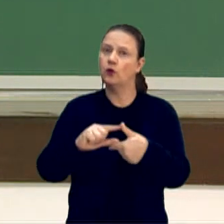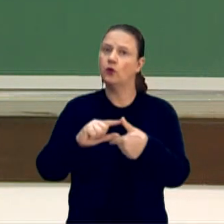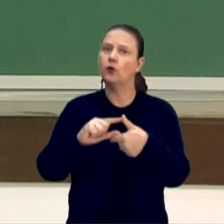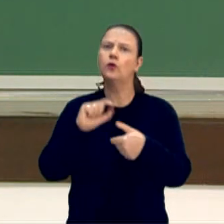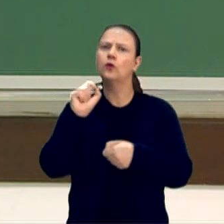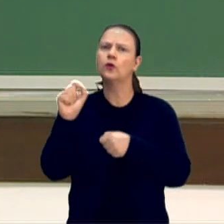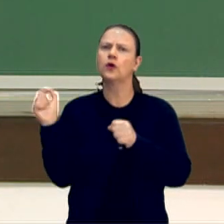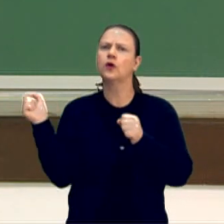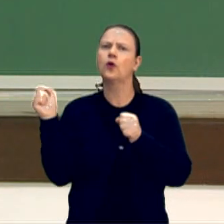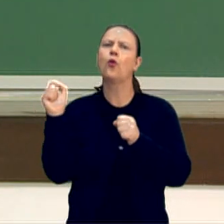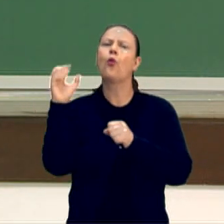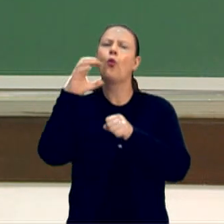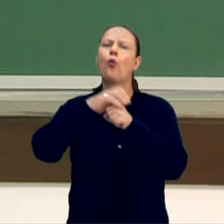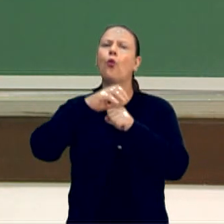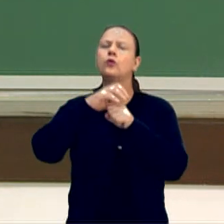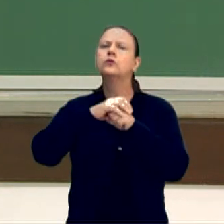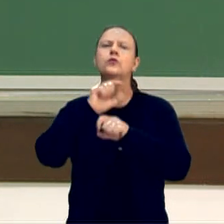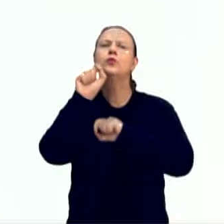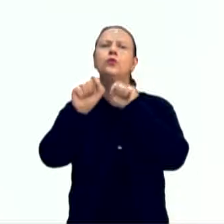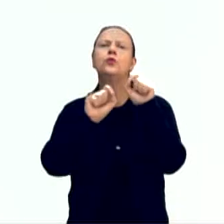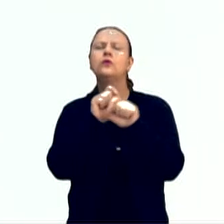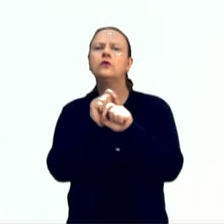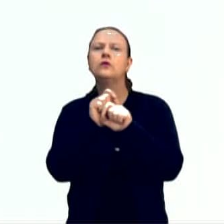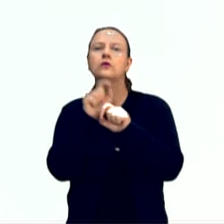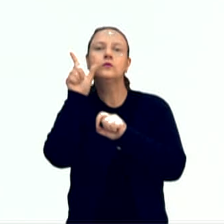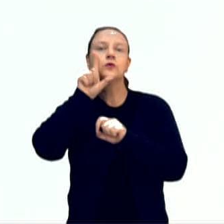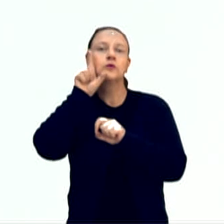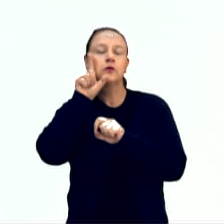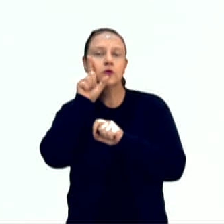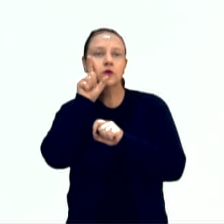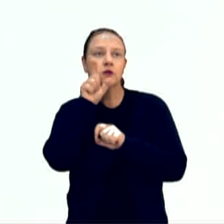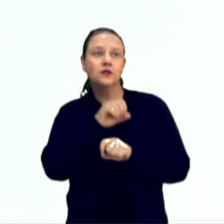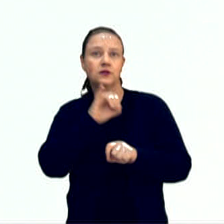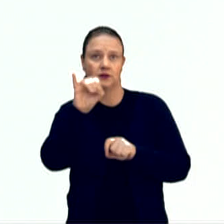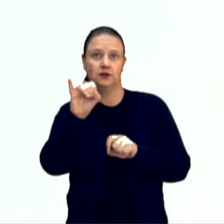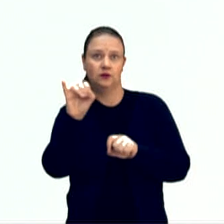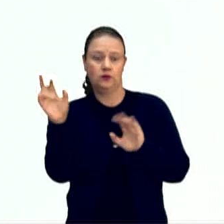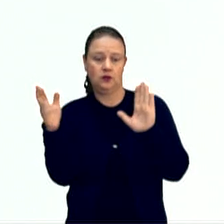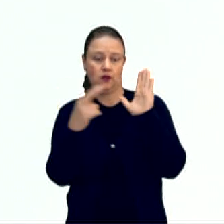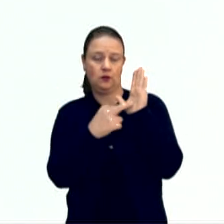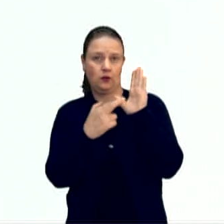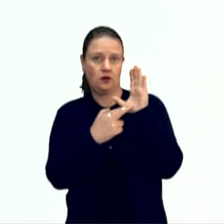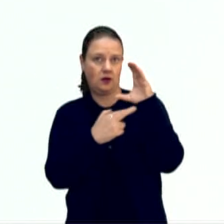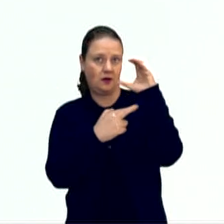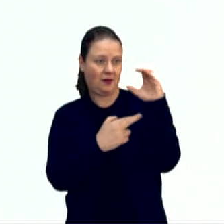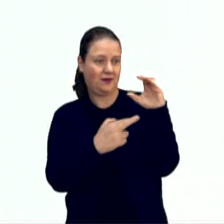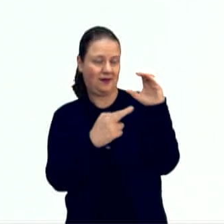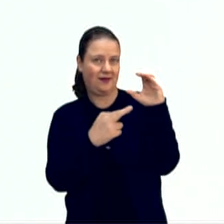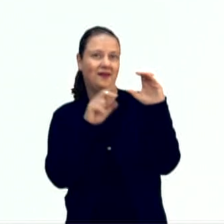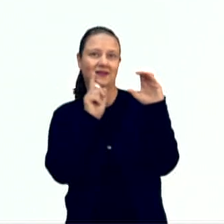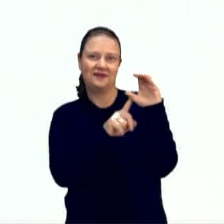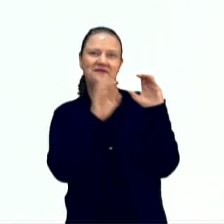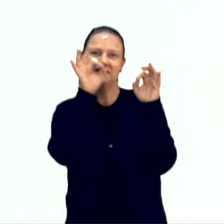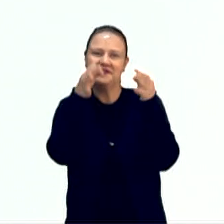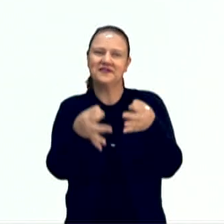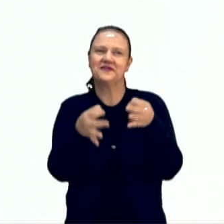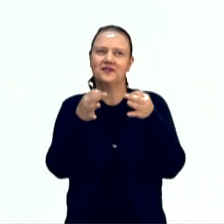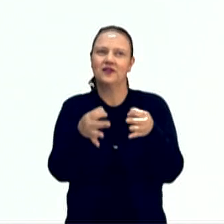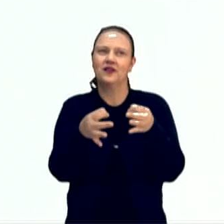está diretamente relacionada com qual deles? Se você respondeu a letra C, está correto. Porque, como